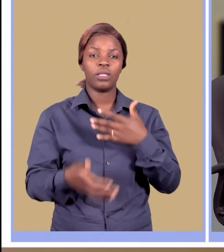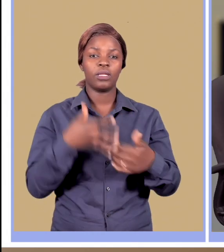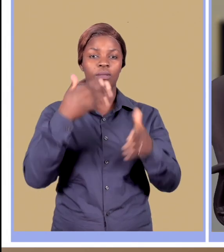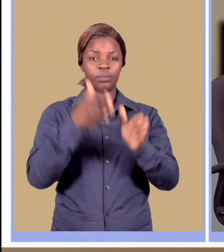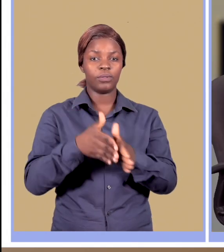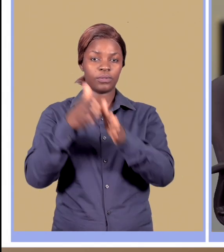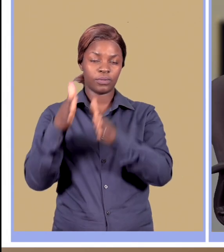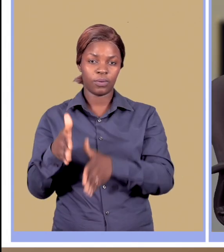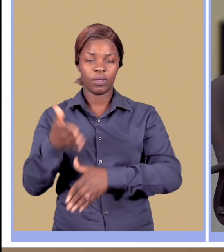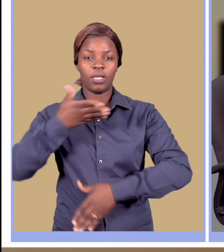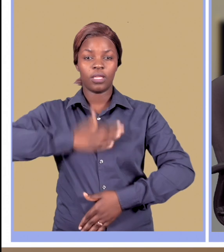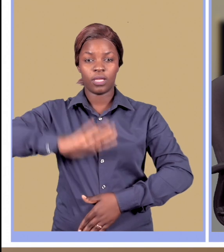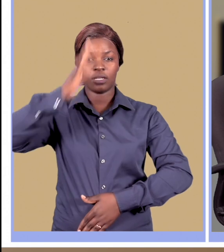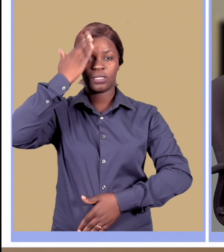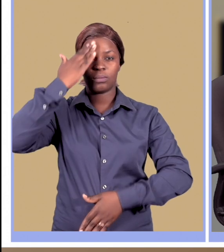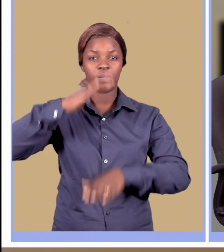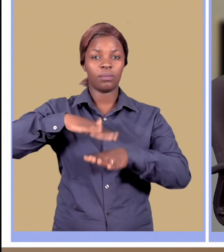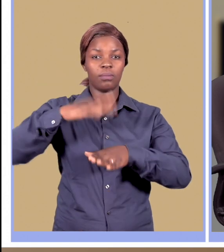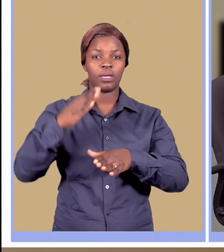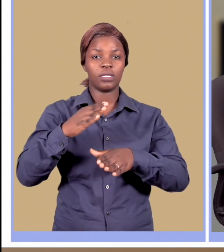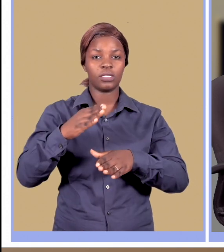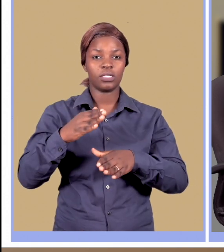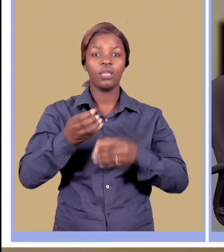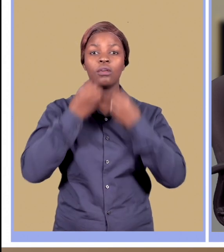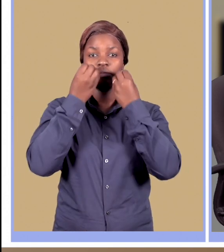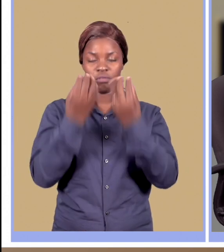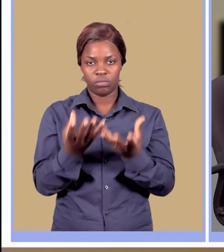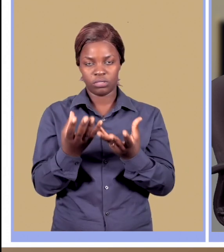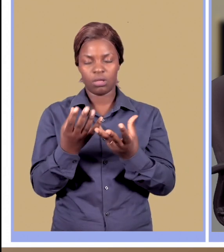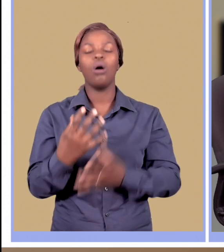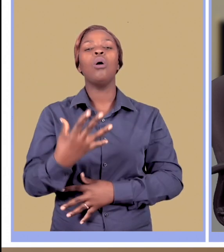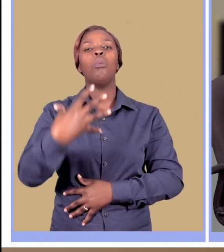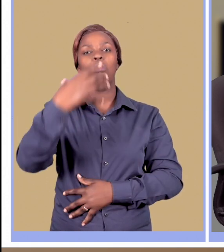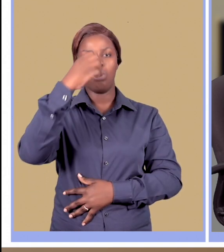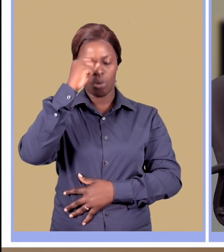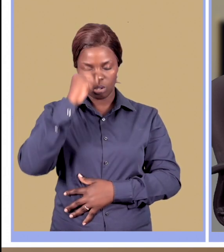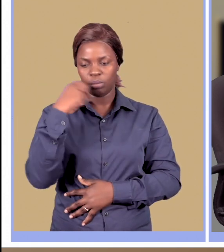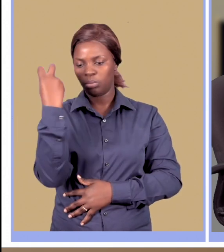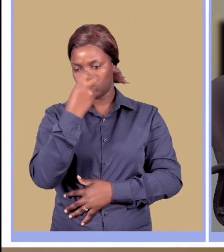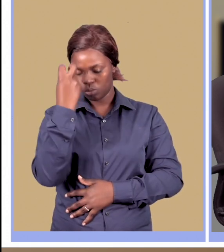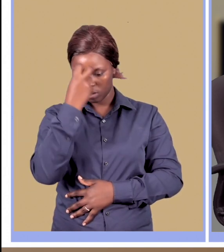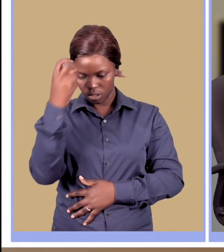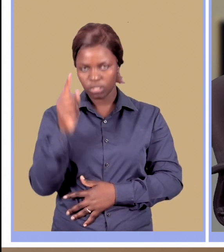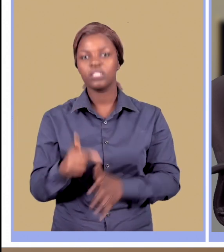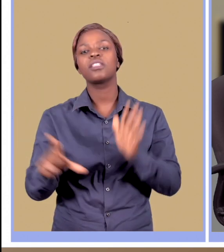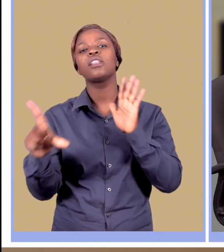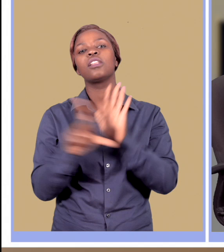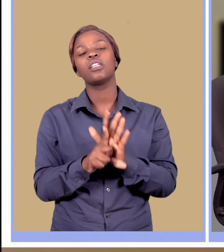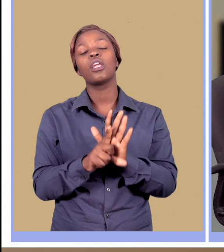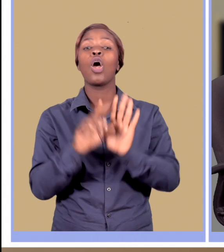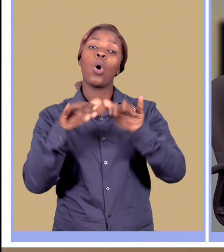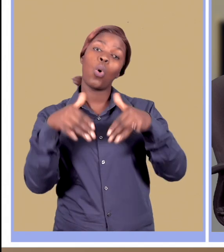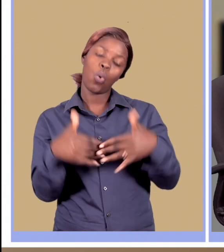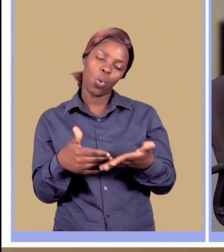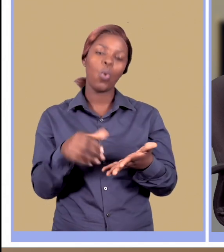Qualquer pessoa que queira conhecer mais detalhes pode acessar este instrumento ou